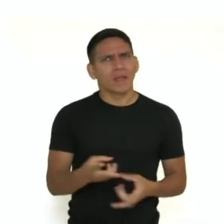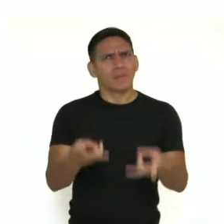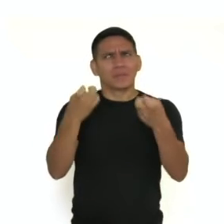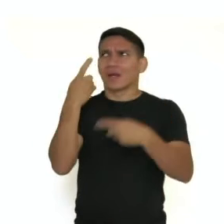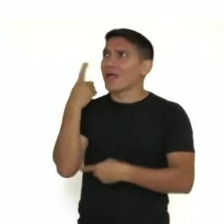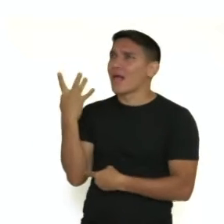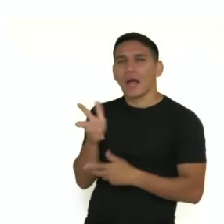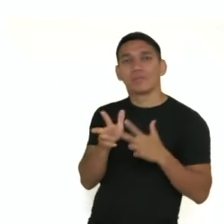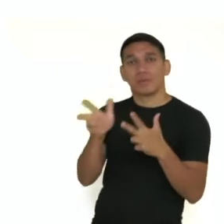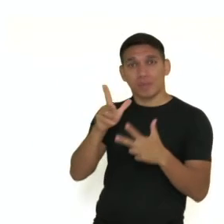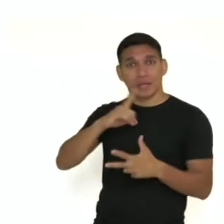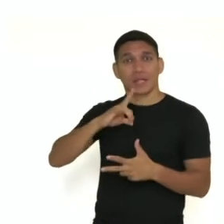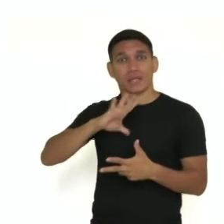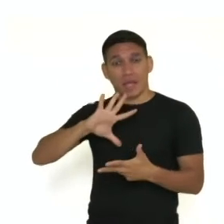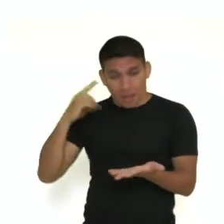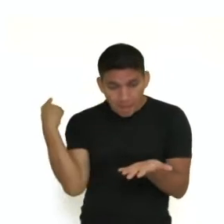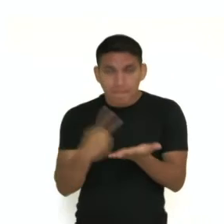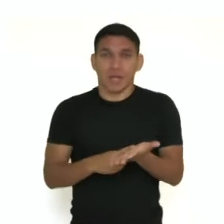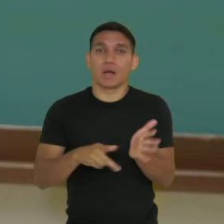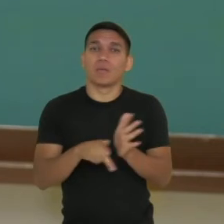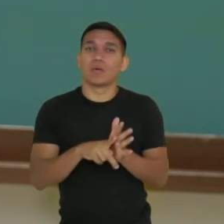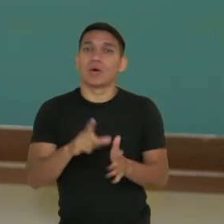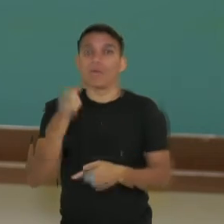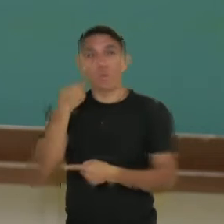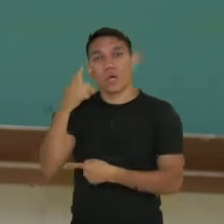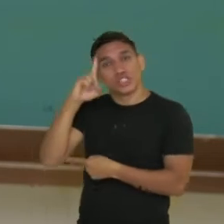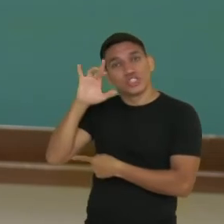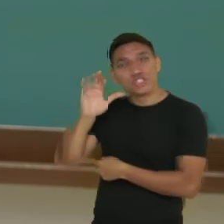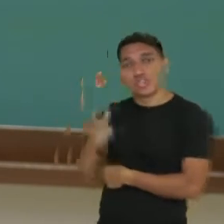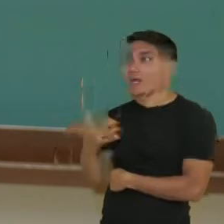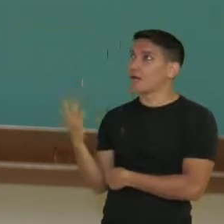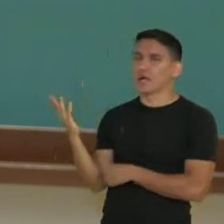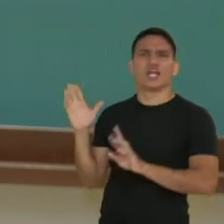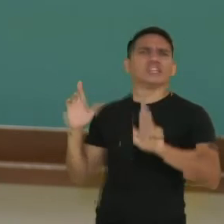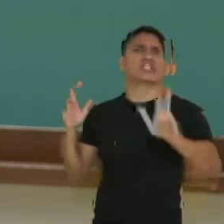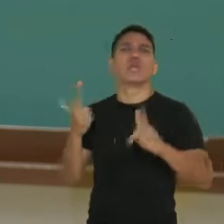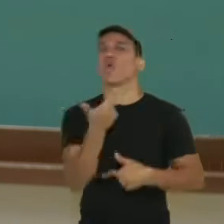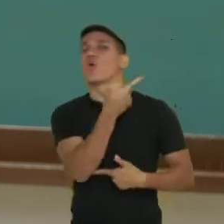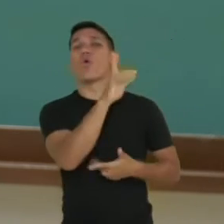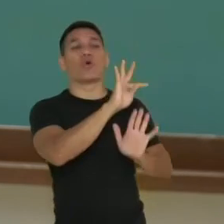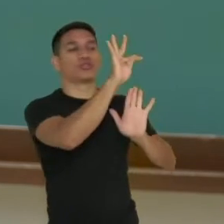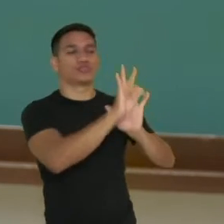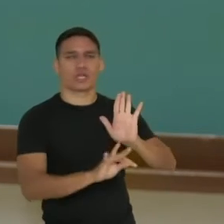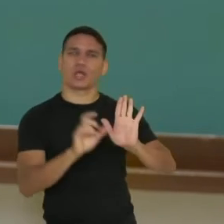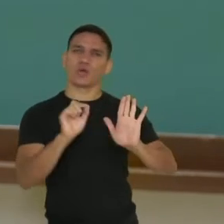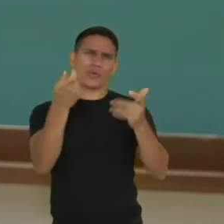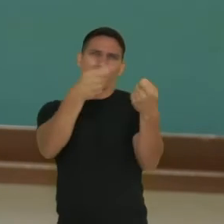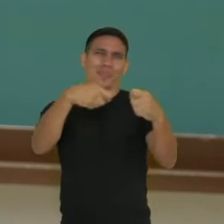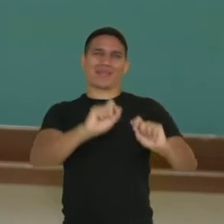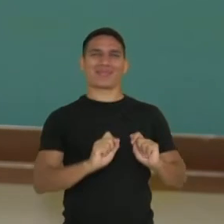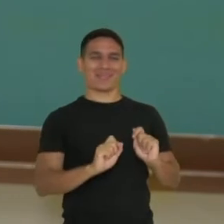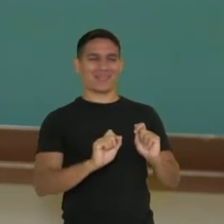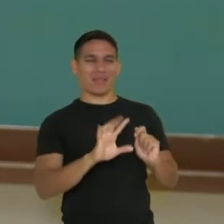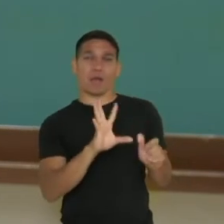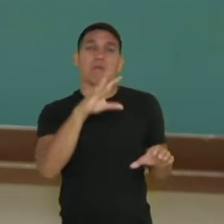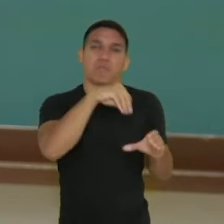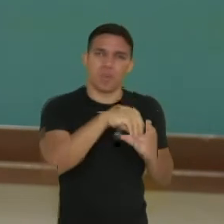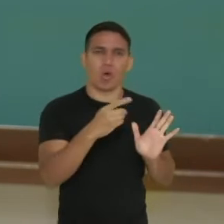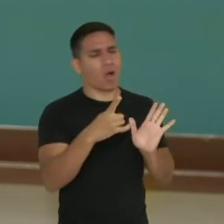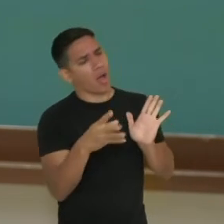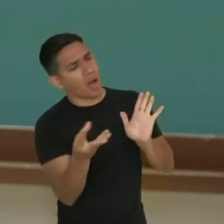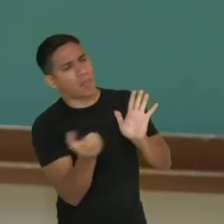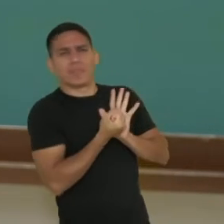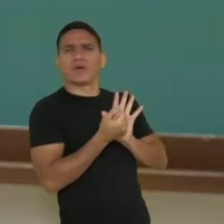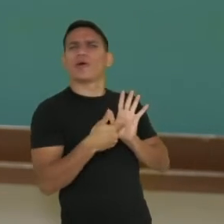texto datado. Nós percebemos ali que o texto é datado, diferentemente de outros textos, que eu não preciso colocar a data que ele foi